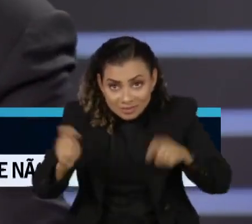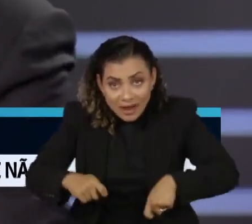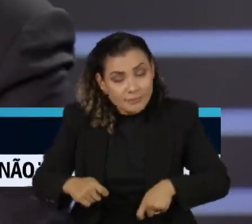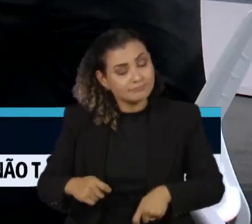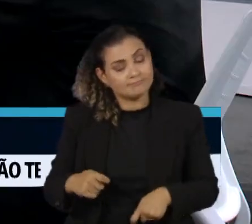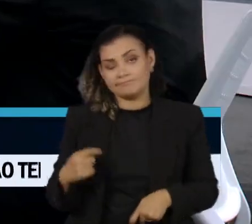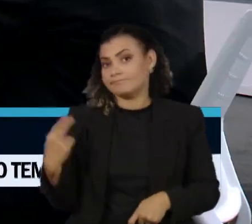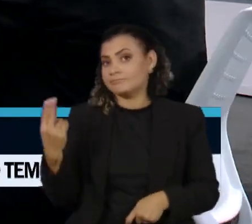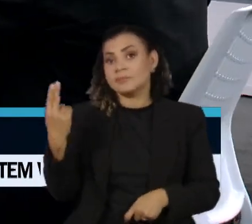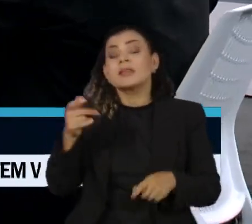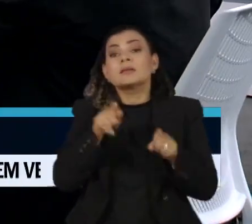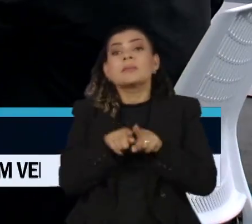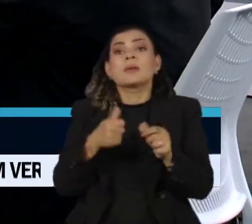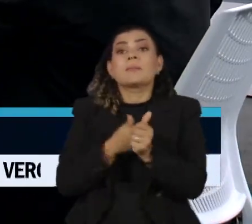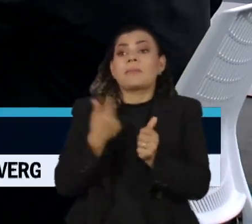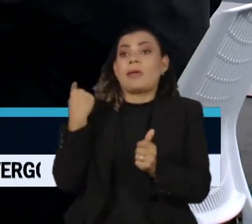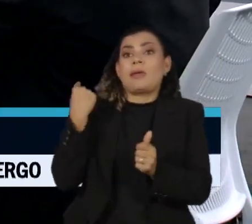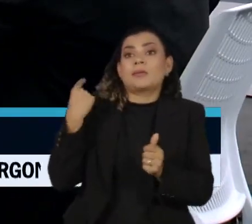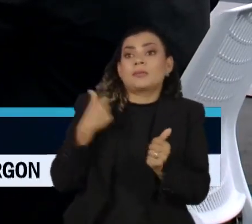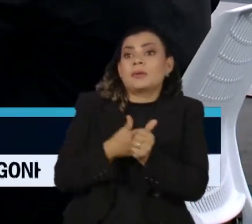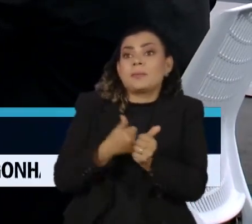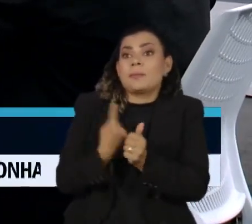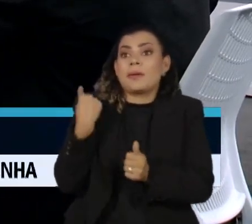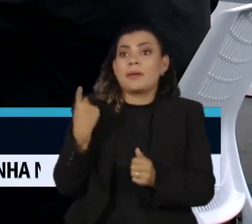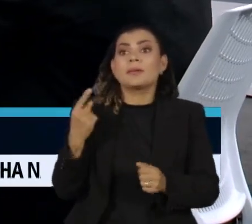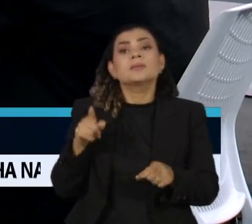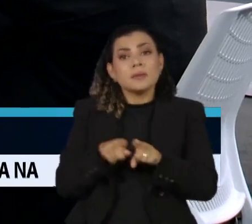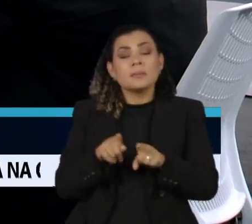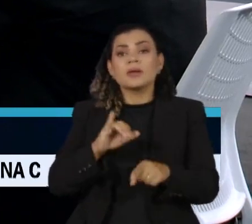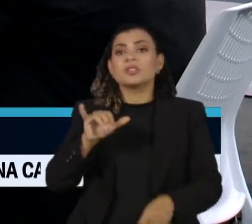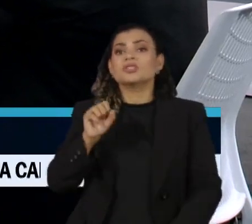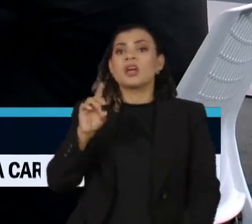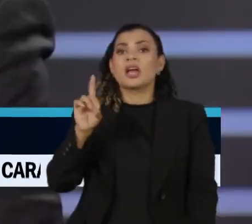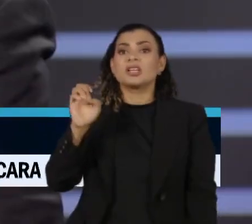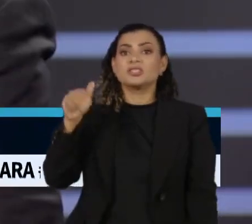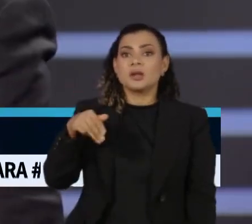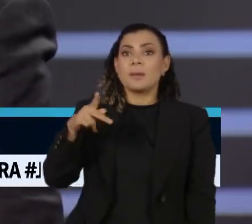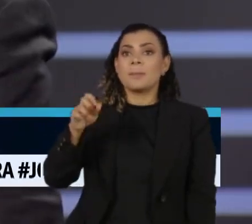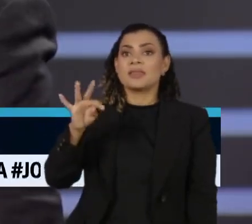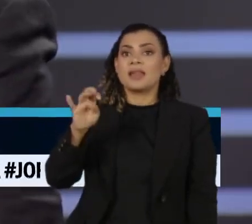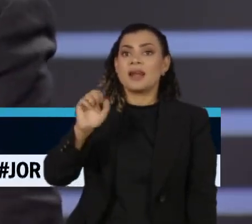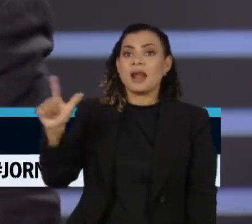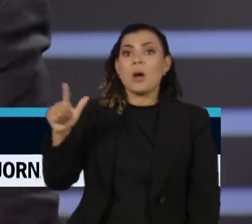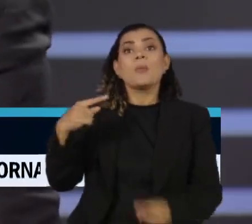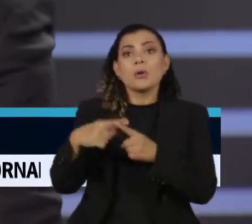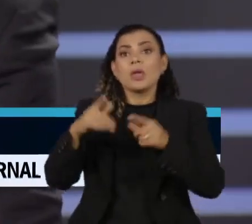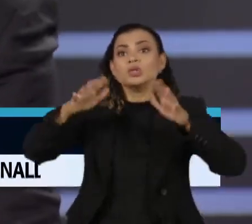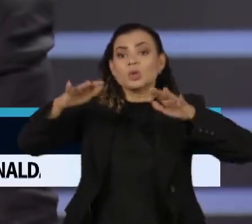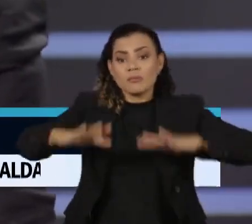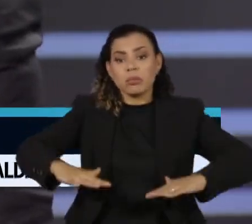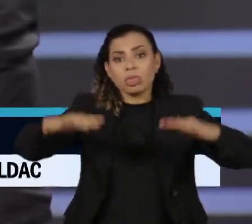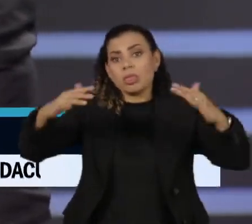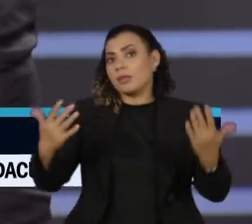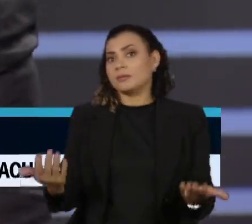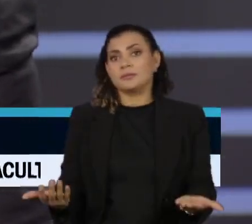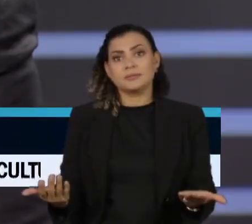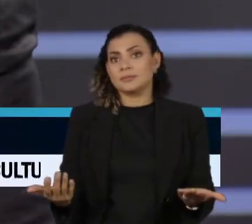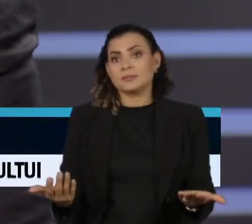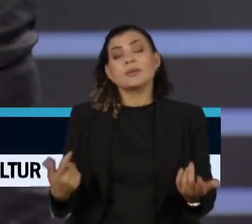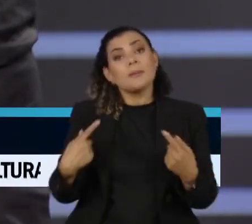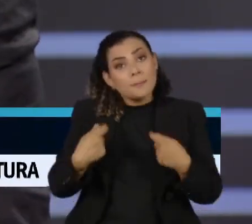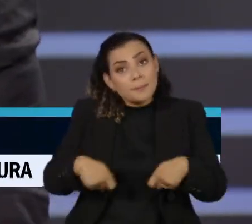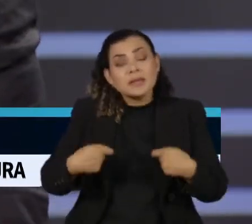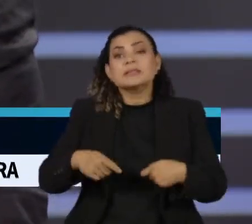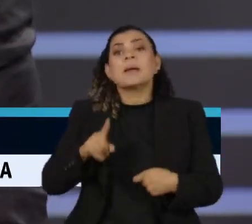aqui a população do Jardim Pantanal, aqui, que inunda todo ano, chama Pantanal. Ou seja, tem que correr atrás dos recursos. Então, você tem que tirar o perigo